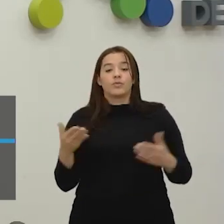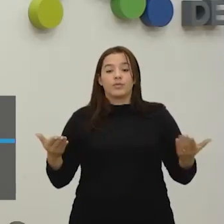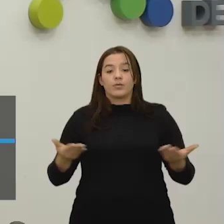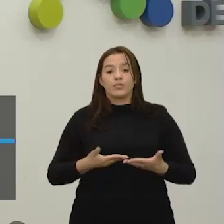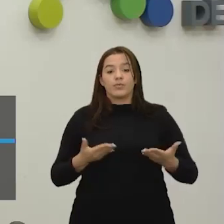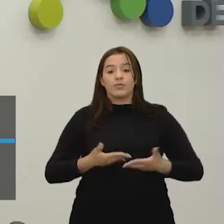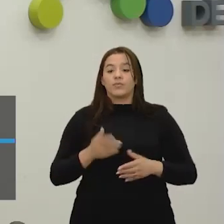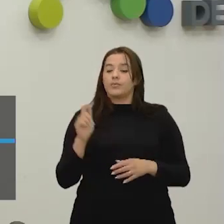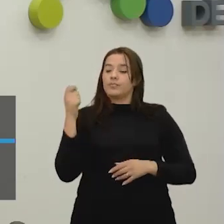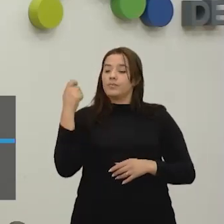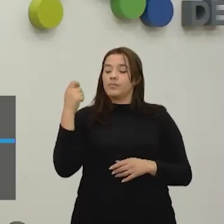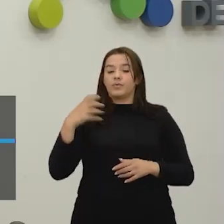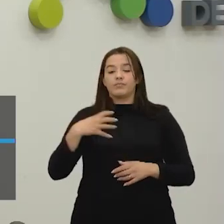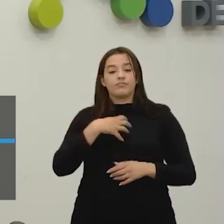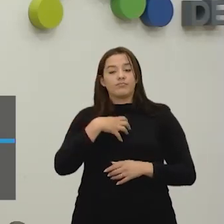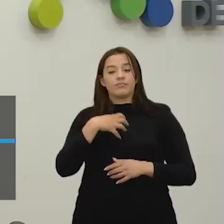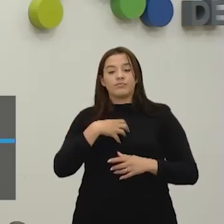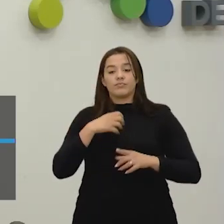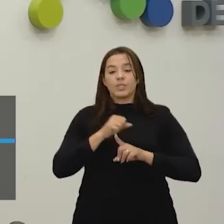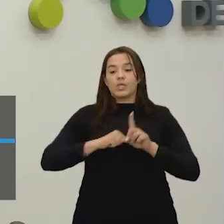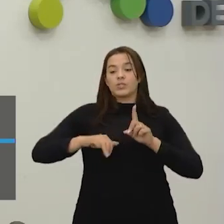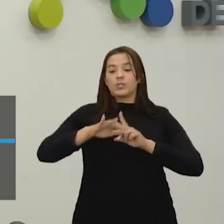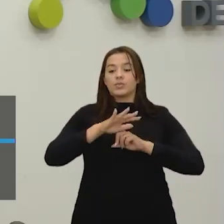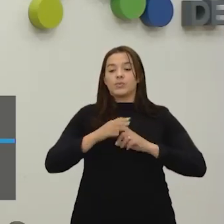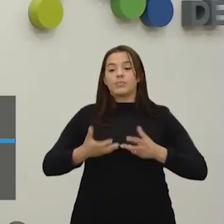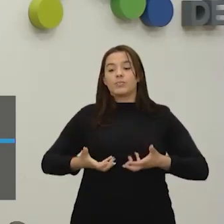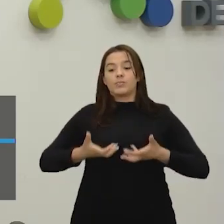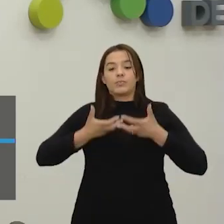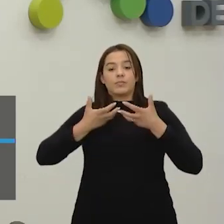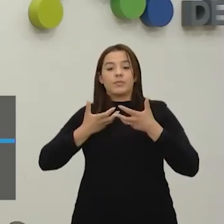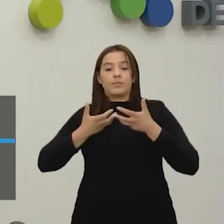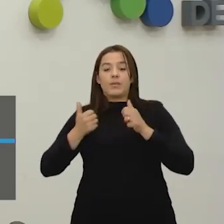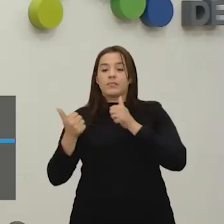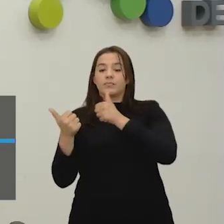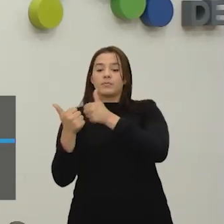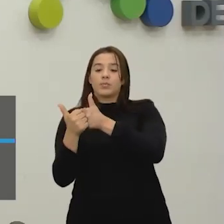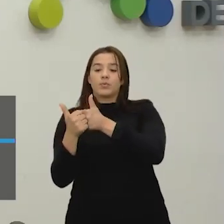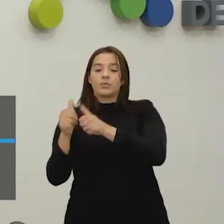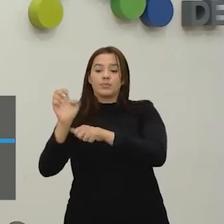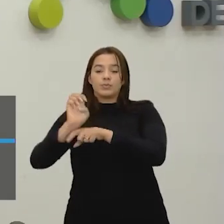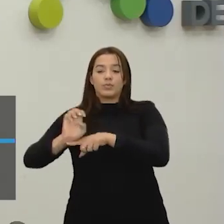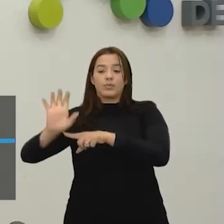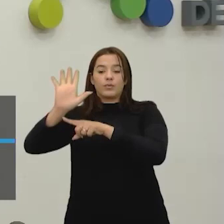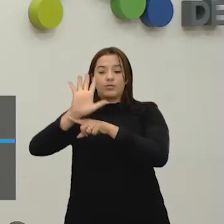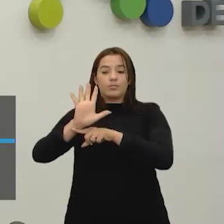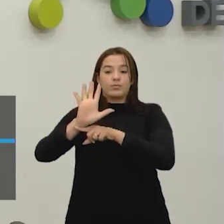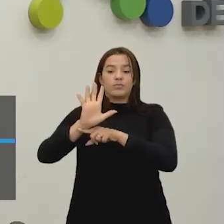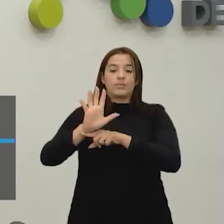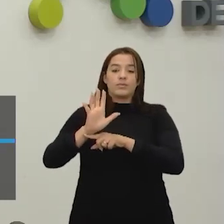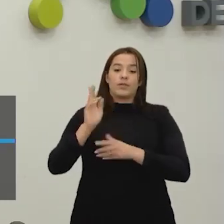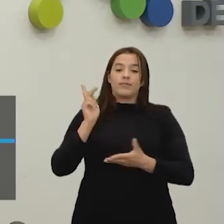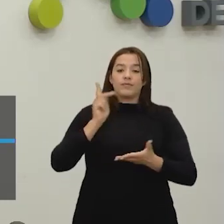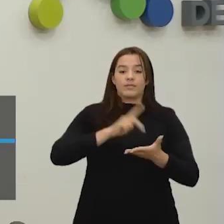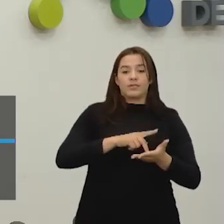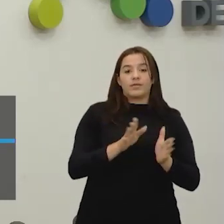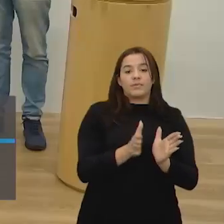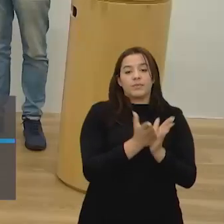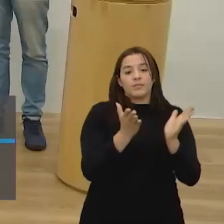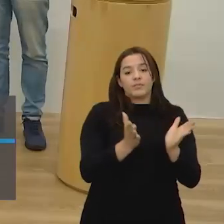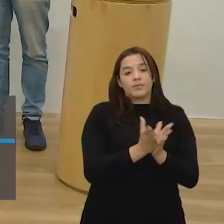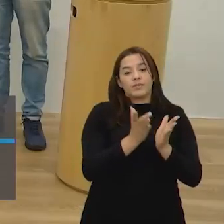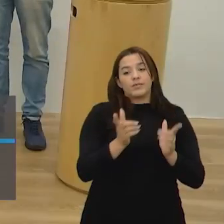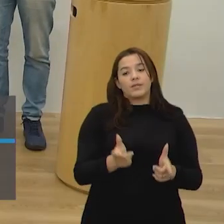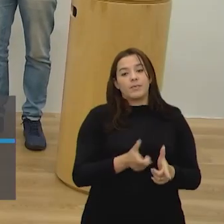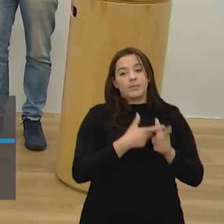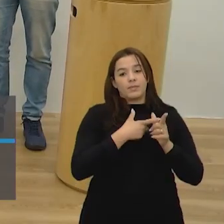comum o argentino se sentir socialmente muito mais próximo da Europa do que da realidade de pobreza e